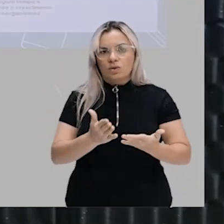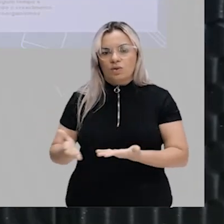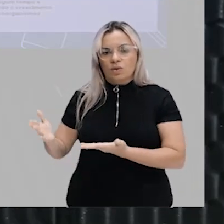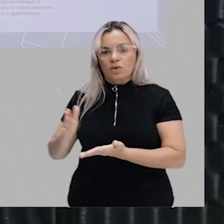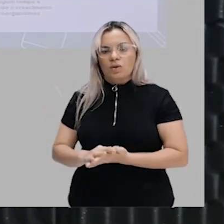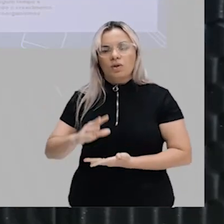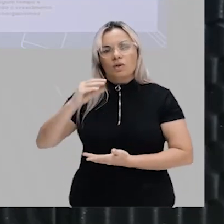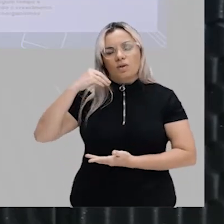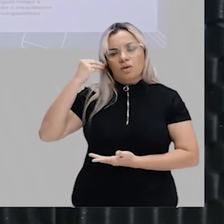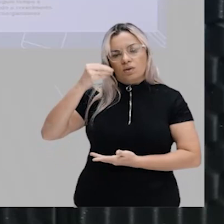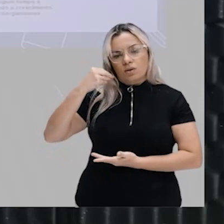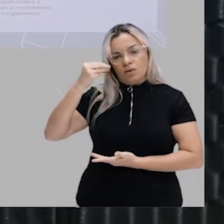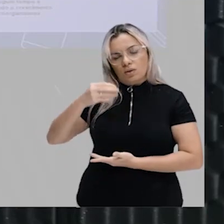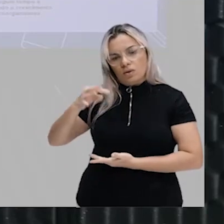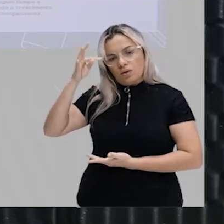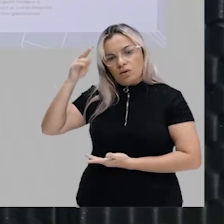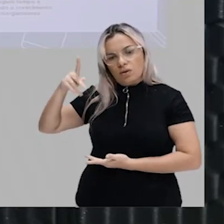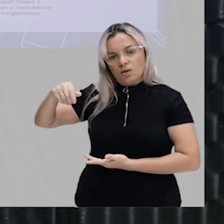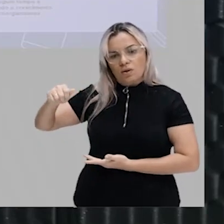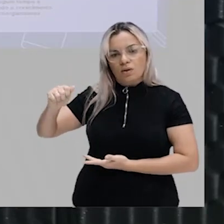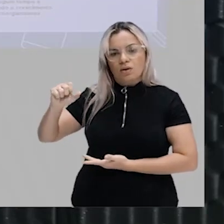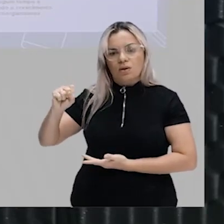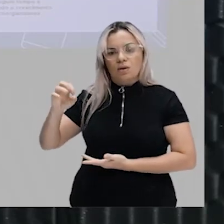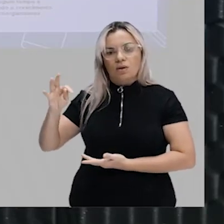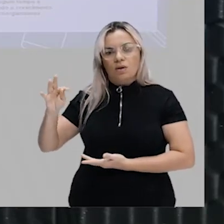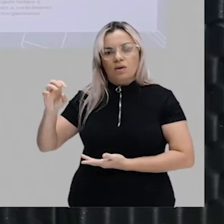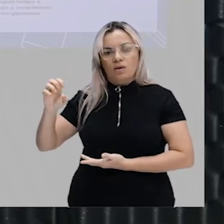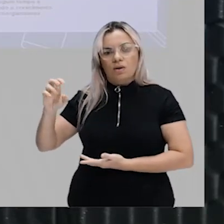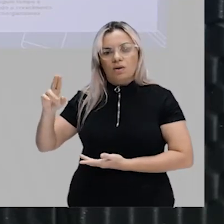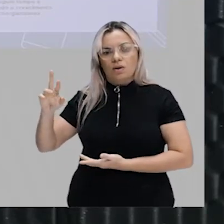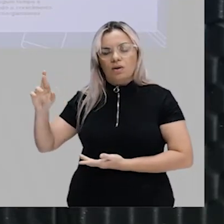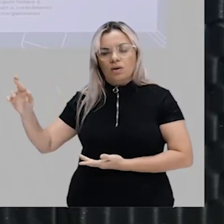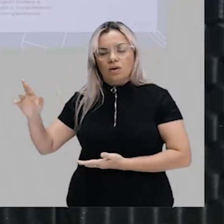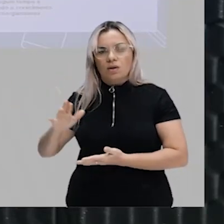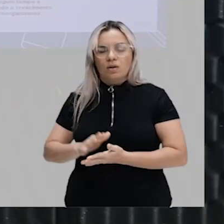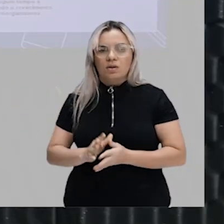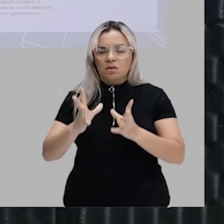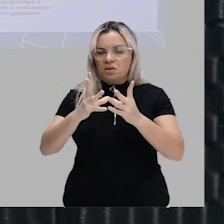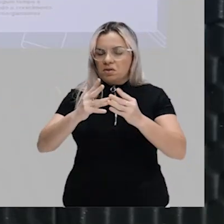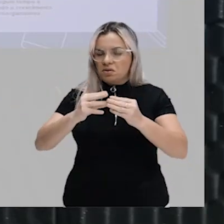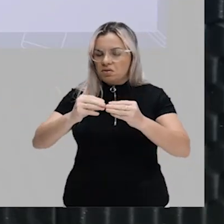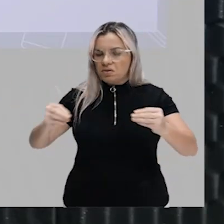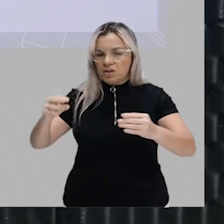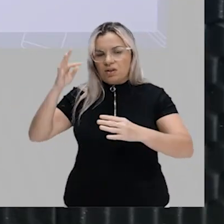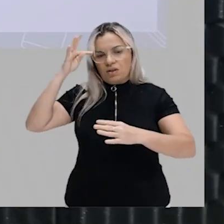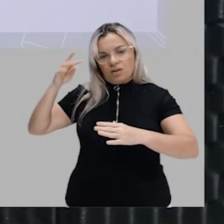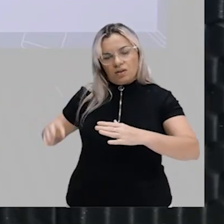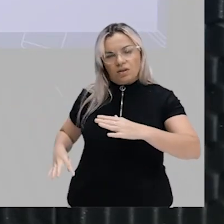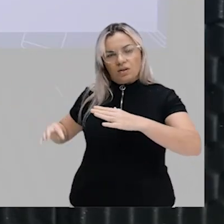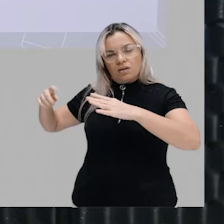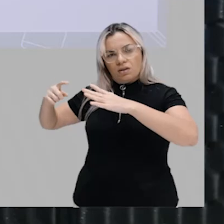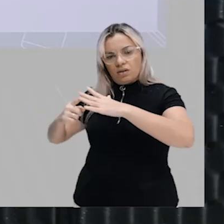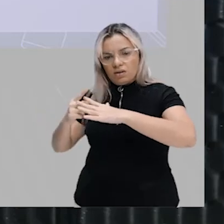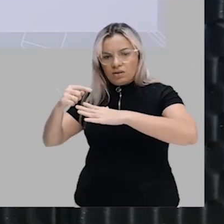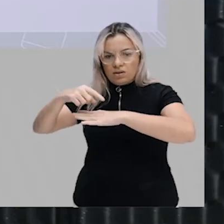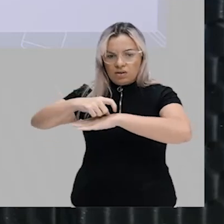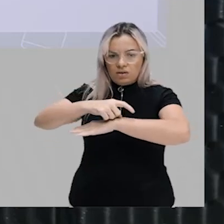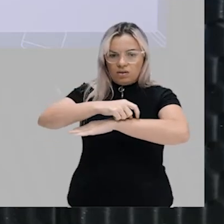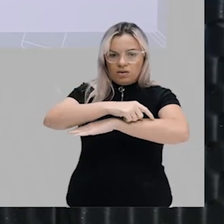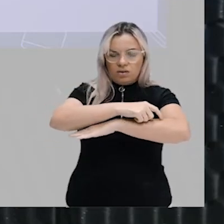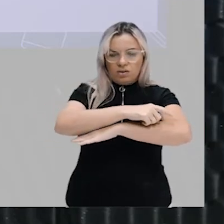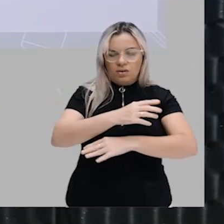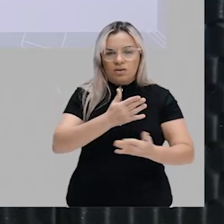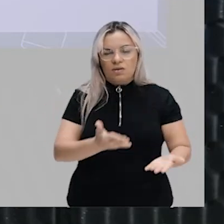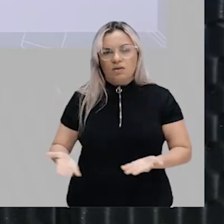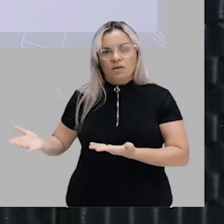Louis Pasteur, né, ele derruba por terra a teoria da abiogênese, pessoal. E o Louis Pasteur ele